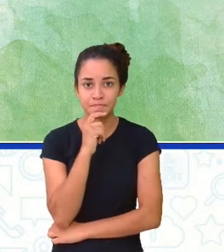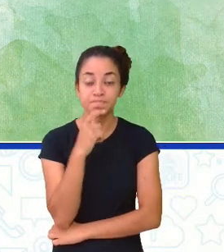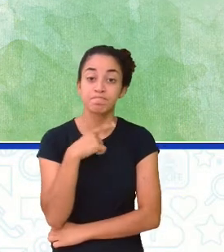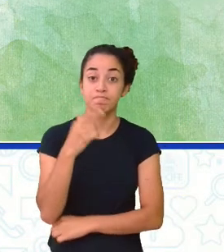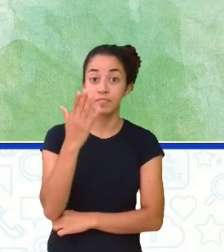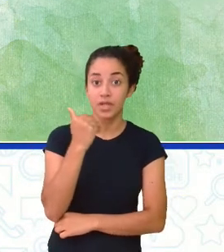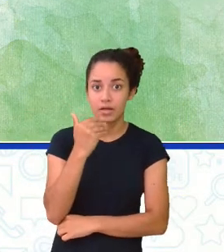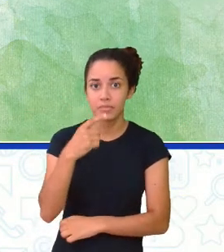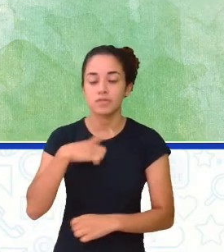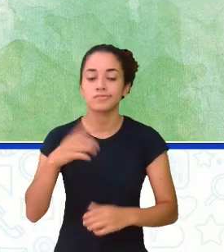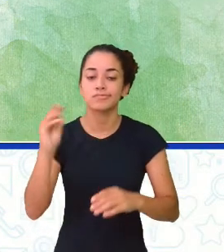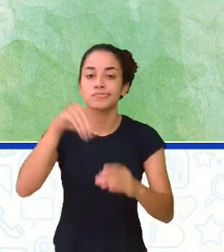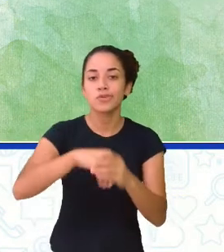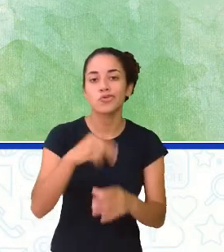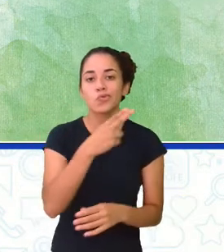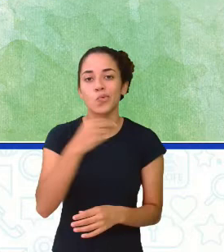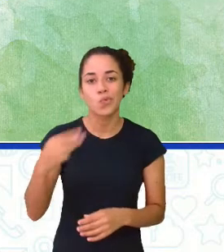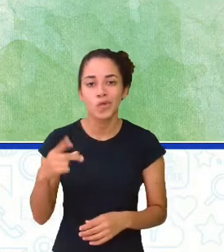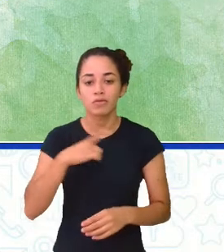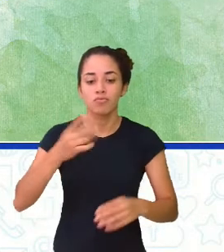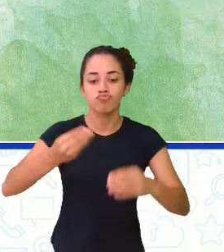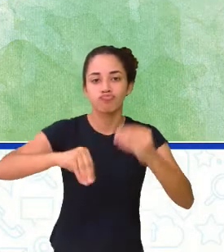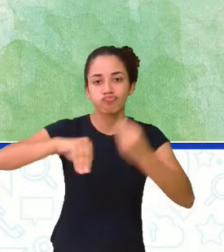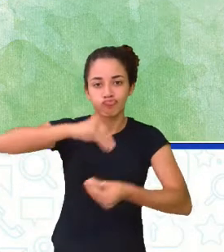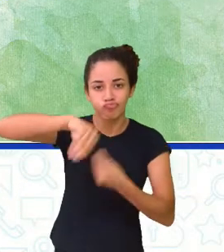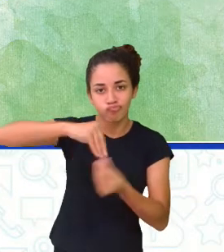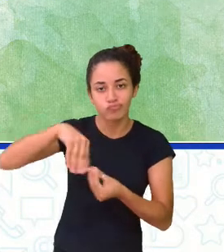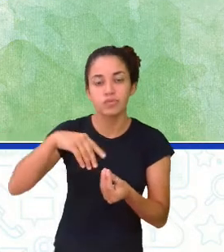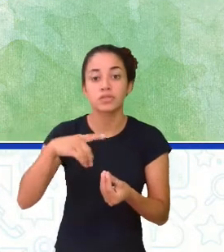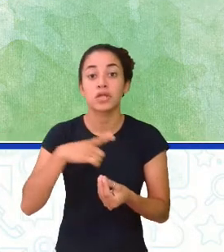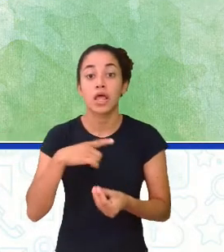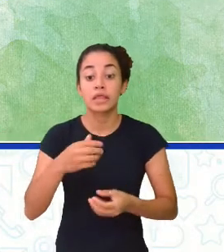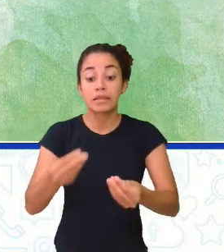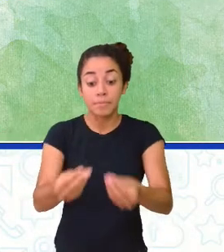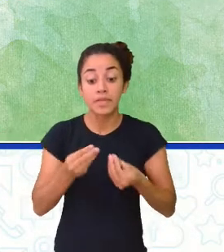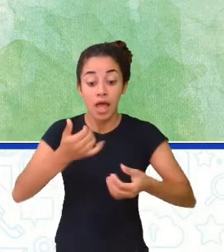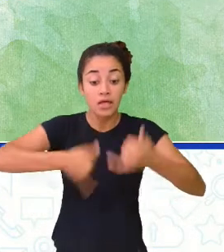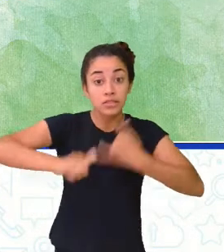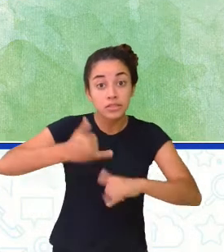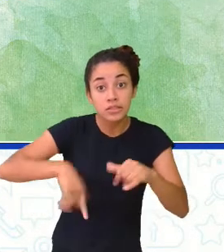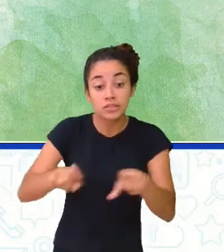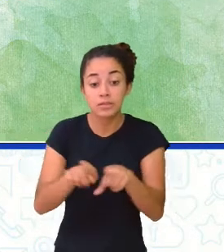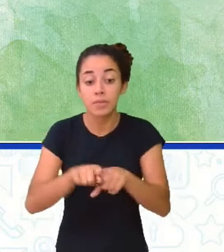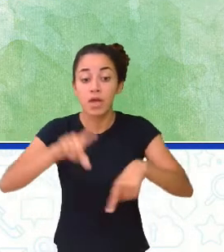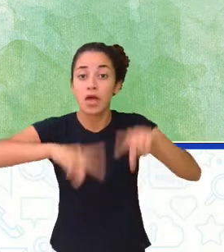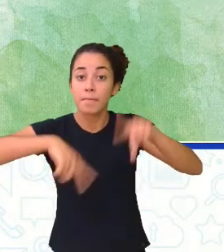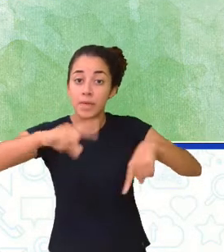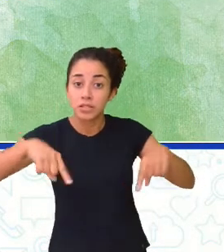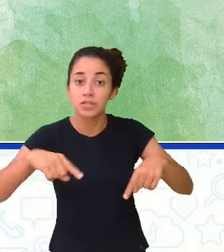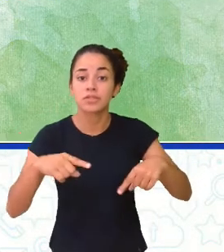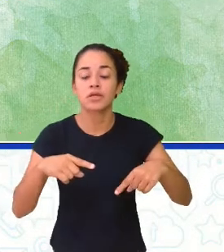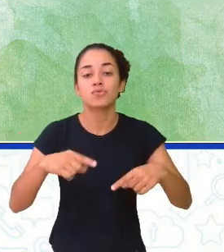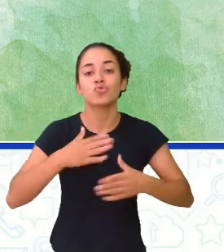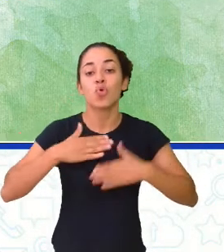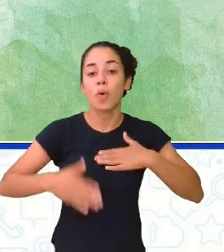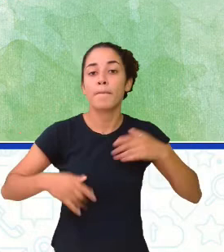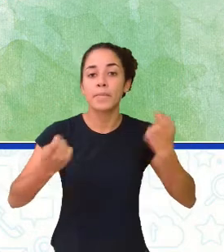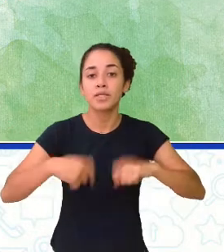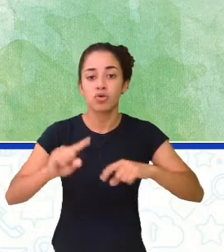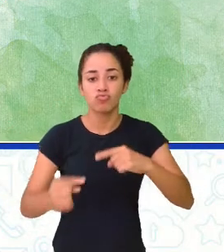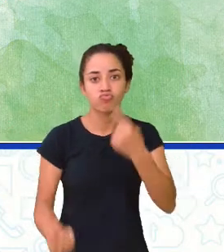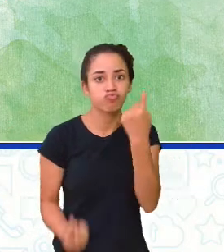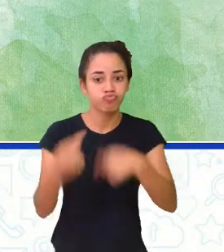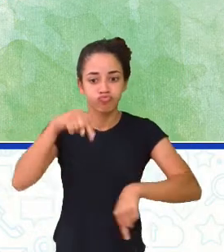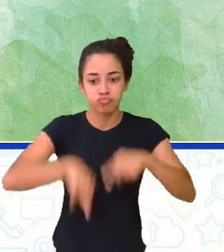alimentos contêm nutrientes que são substâncias que fornecem energia e materiais que o corpo precisa para crescer,